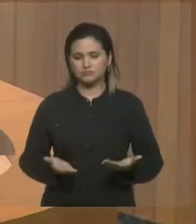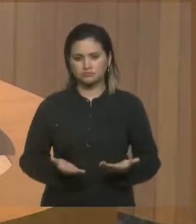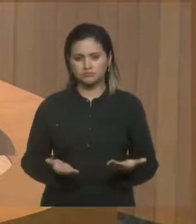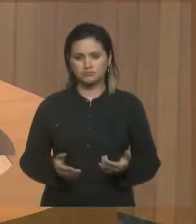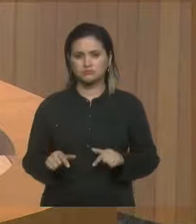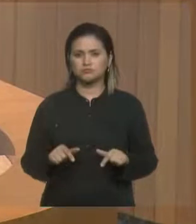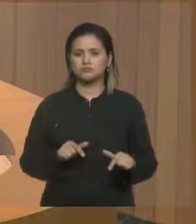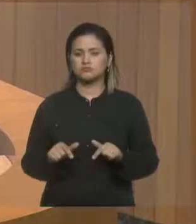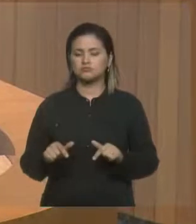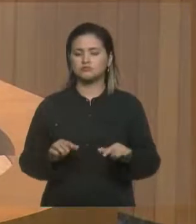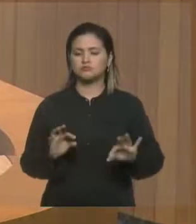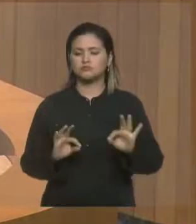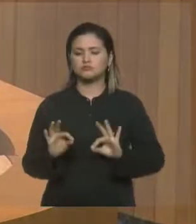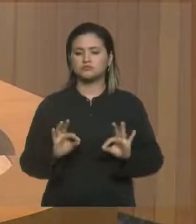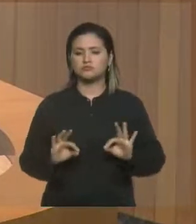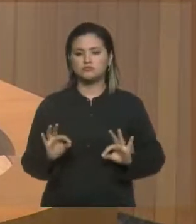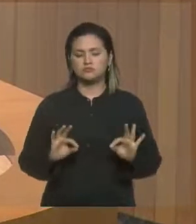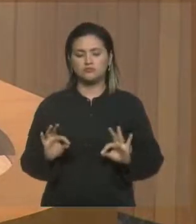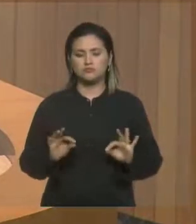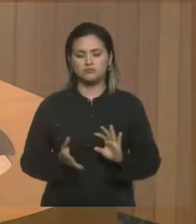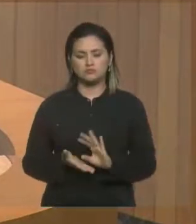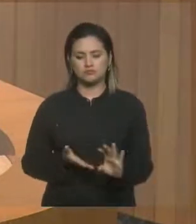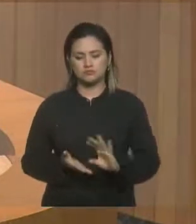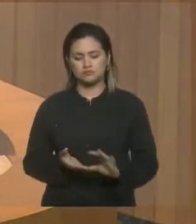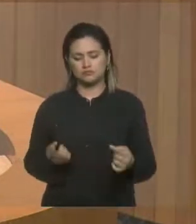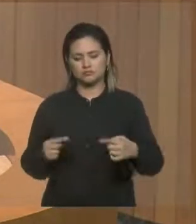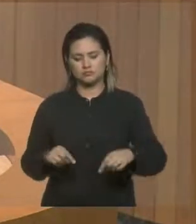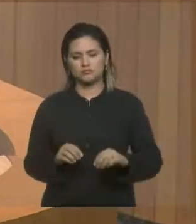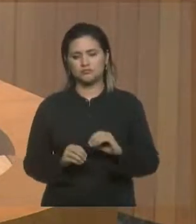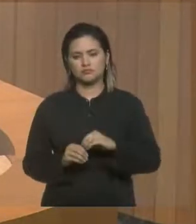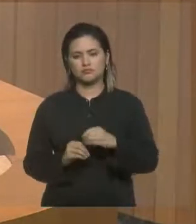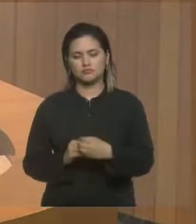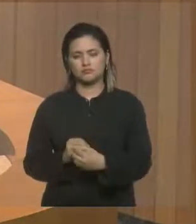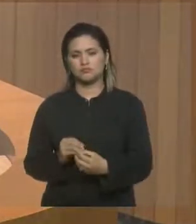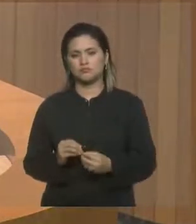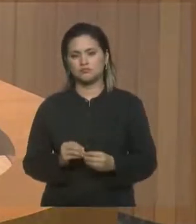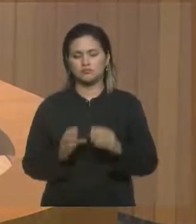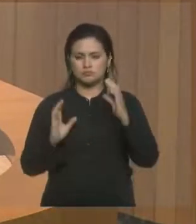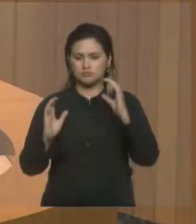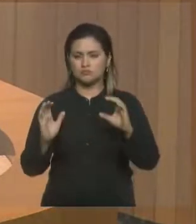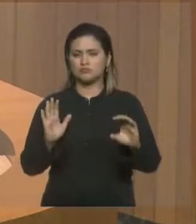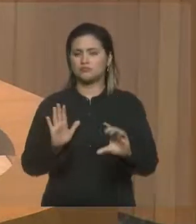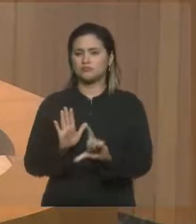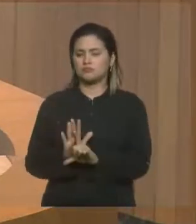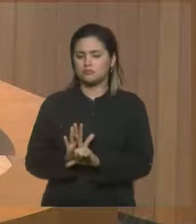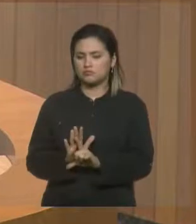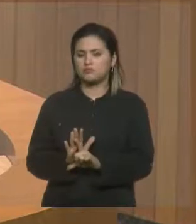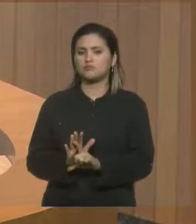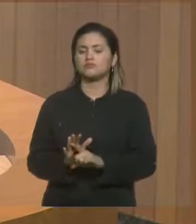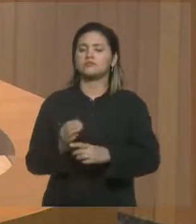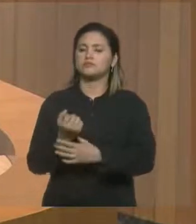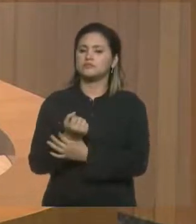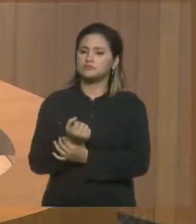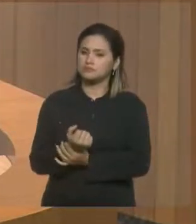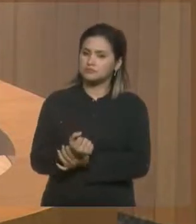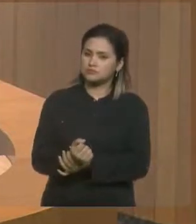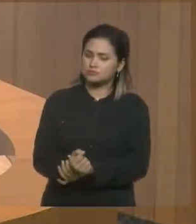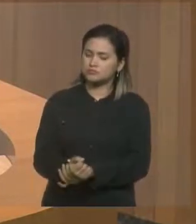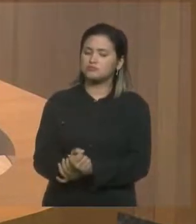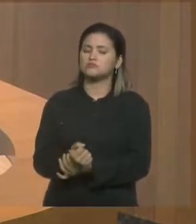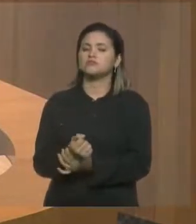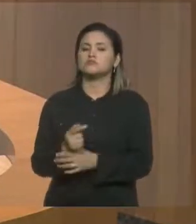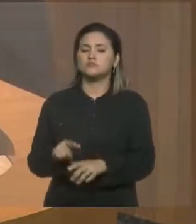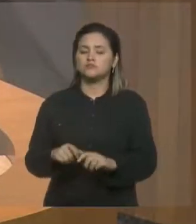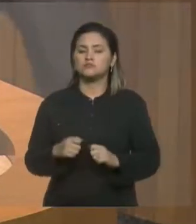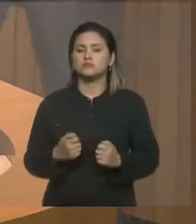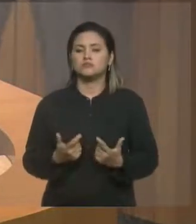para organizar a questão do Fundo de Combate ao Câncer do ponto de vista legal, garantir esse apoio parlamentar no primeiro momento, mas